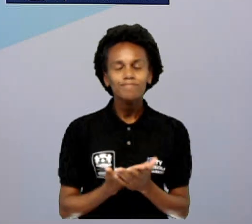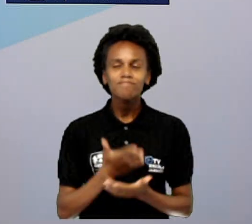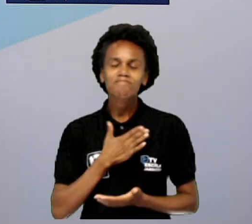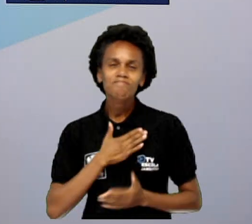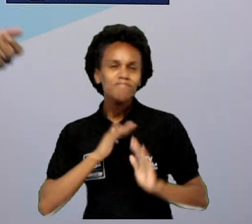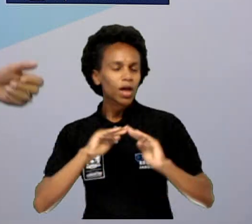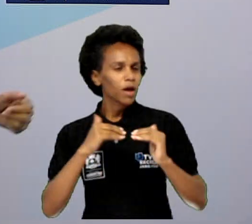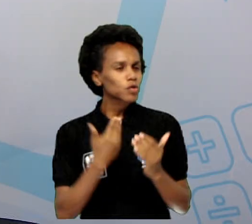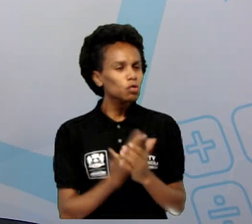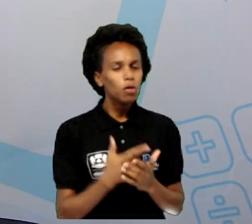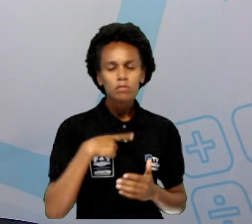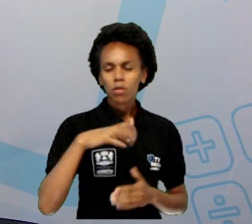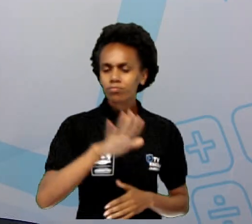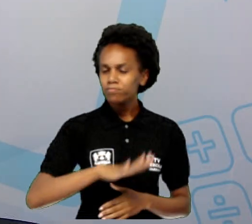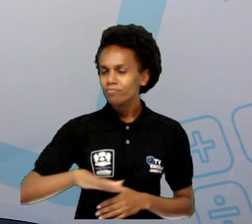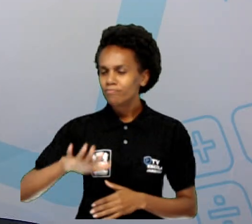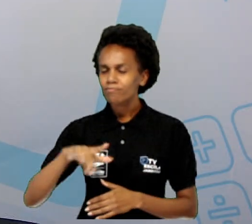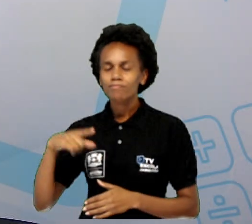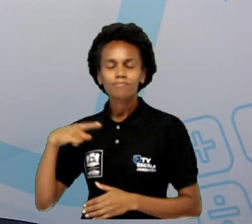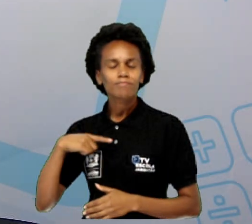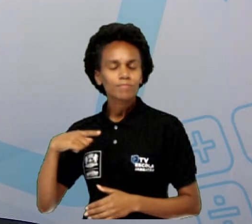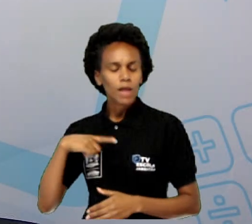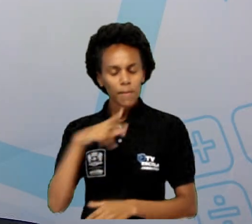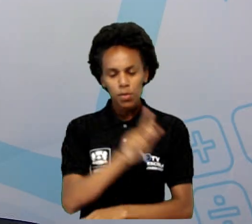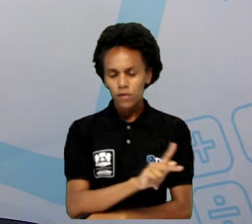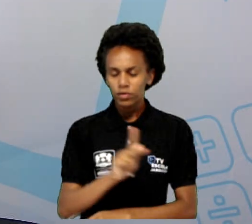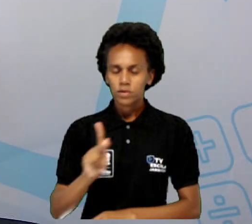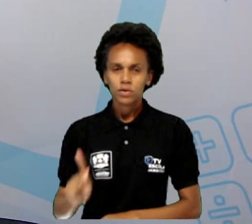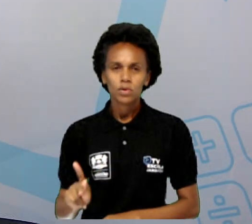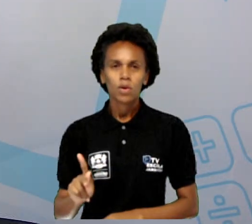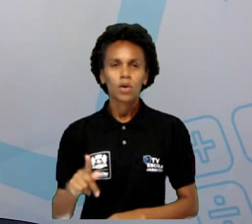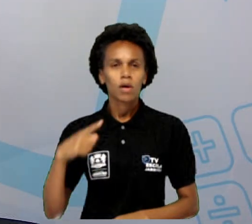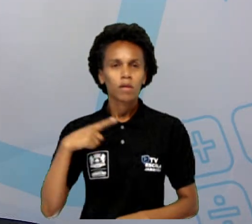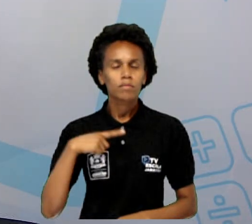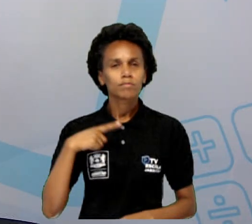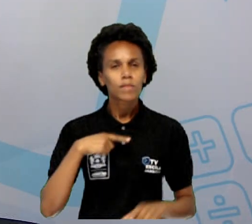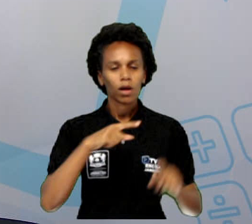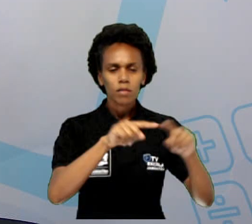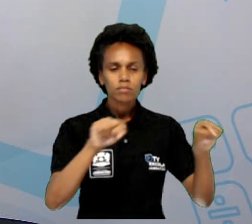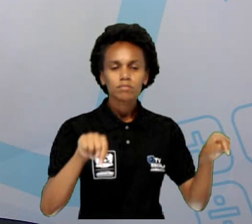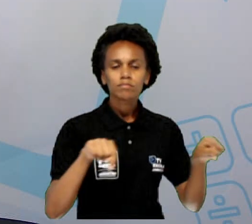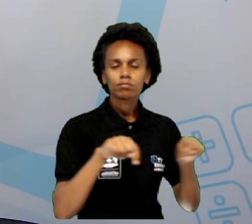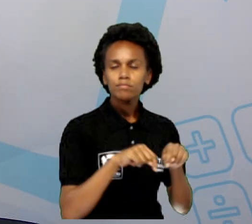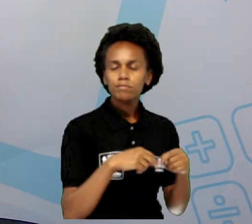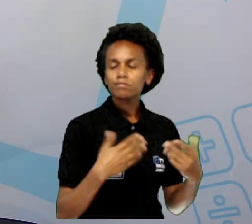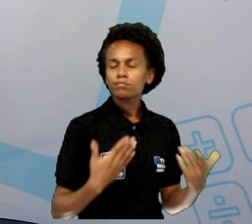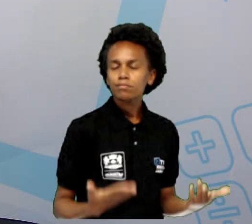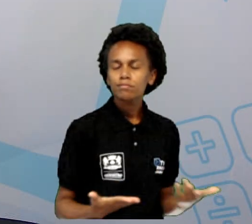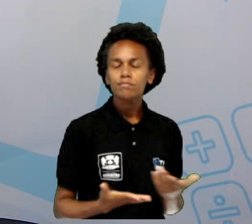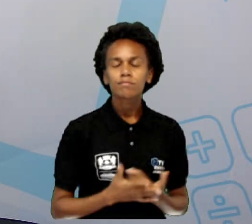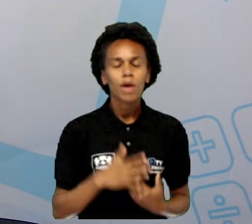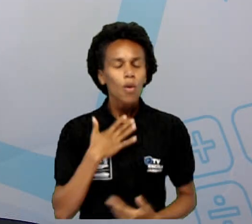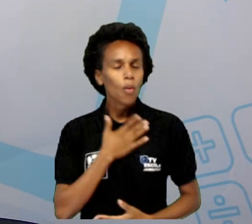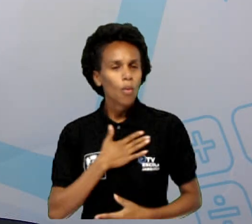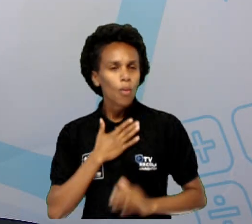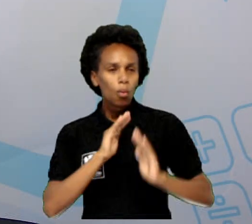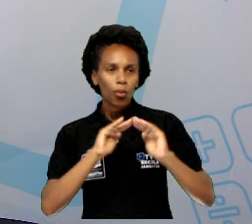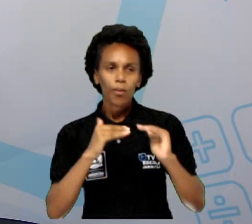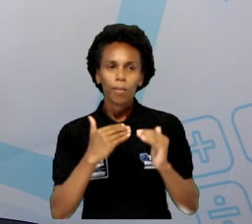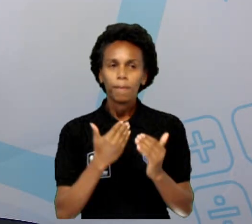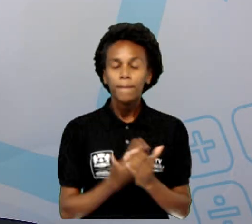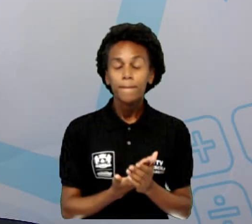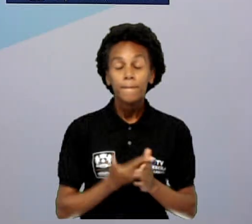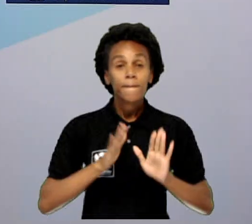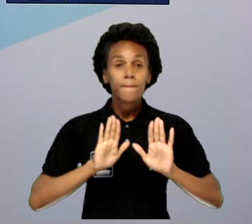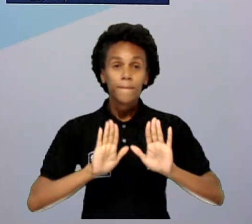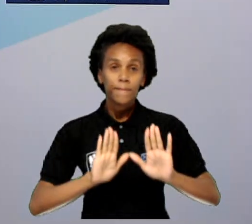as professoras, tem o laboratório tal, eu gosto da minha escola. Mas para poder a gente saber como era no